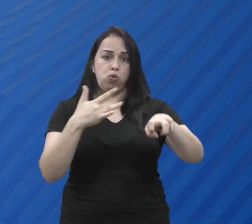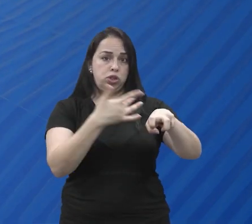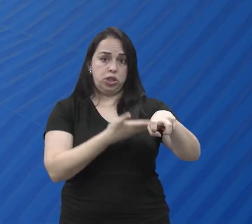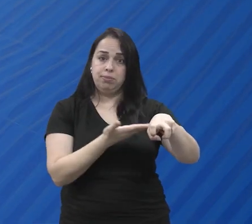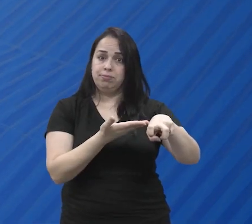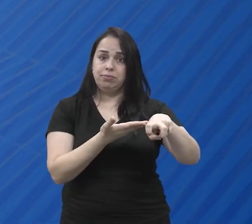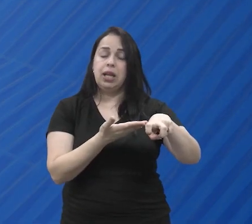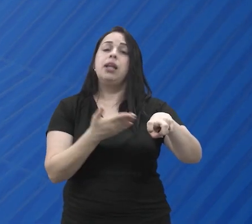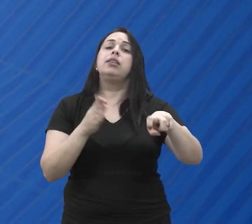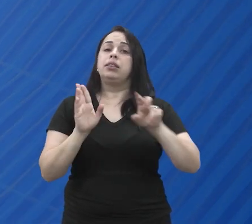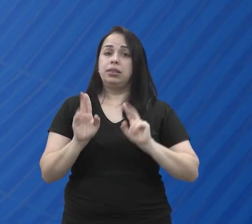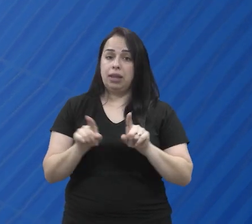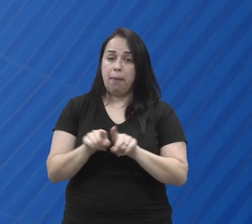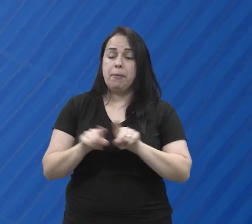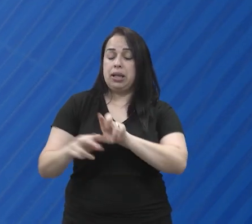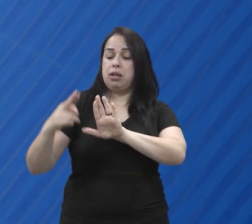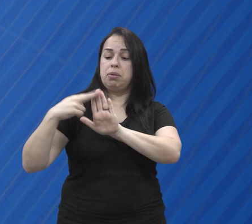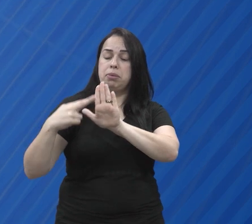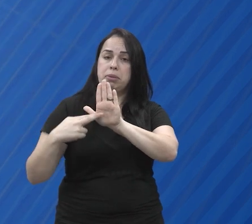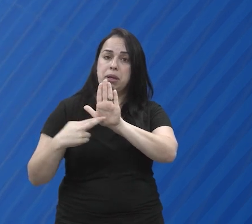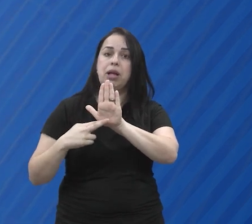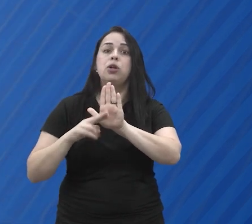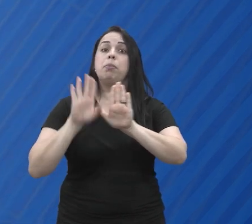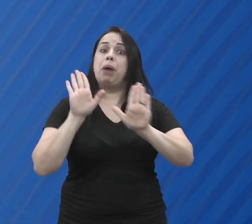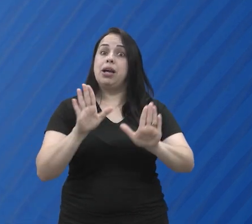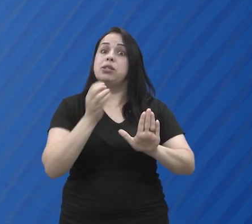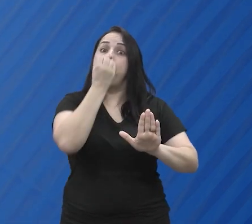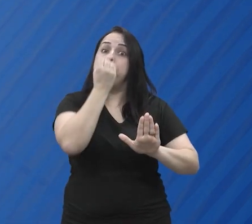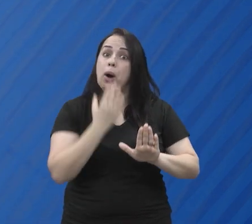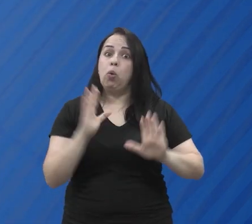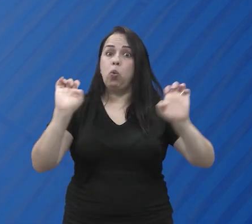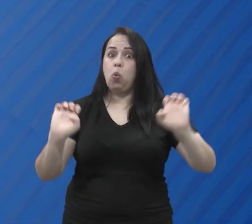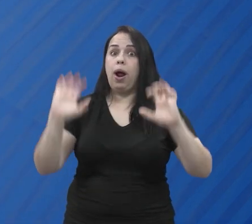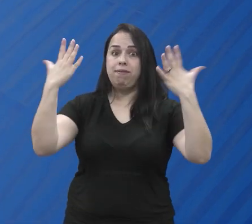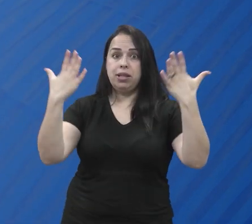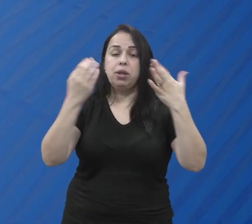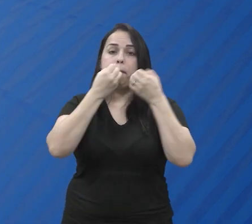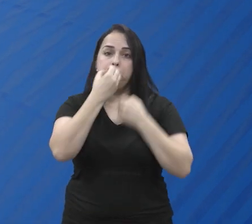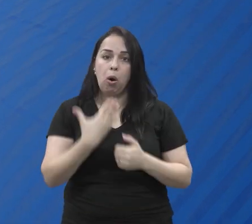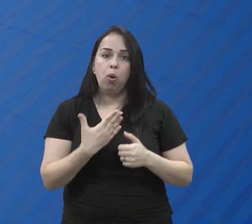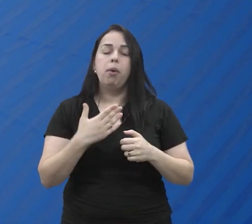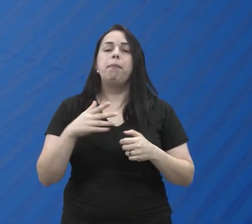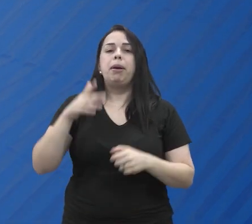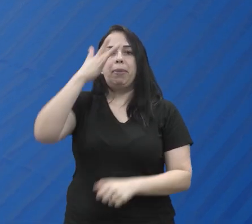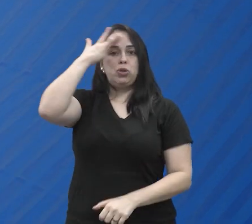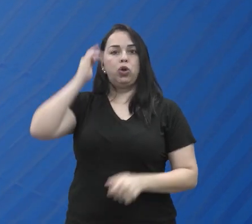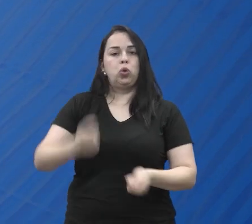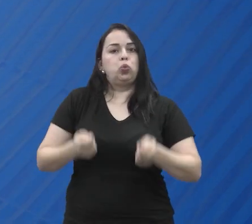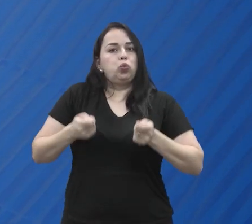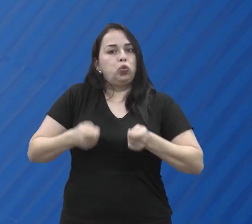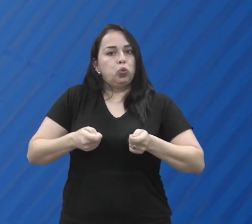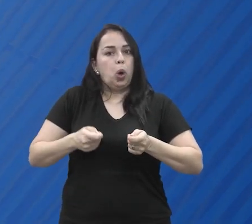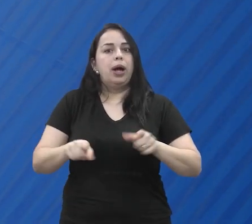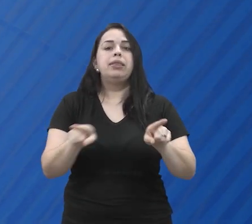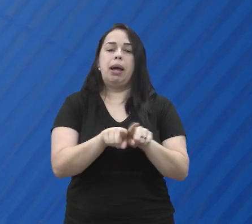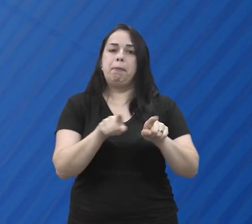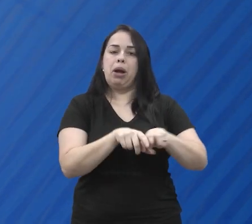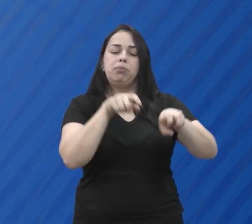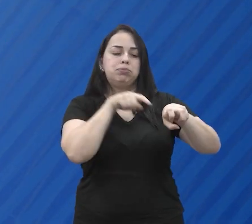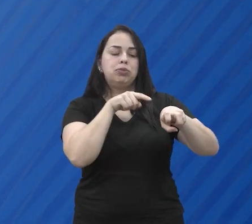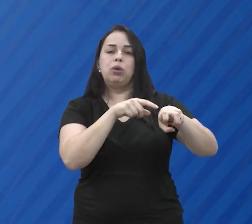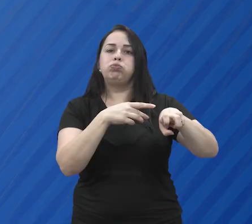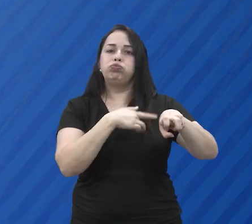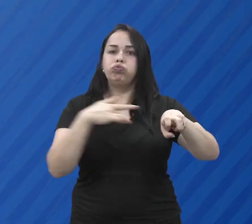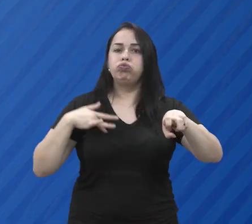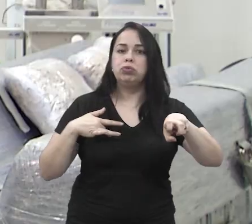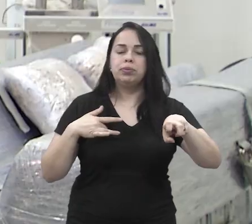bem-estar animal e estabelecer requisitos mínimos à realização de um evento saudável e tranquilo, tanto para os cavaleiros quanto